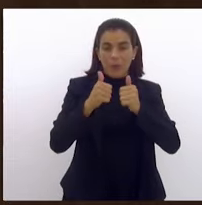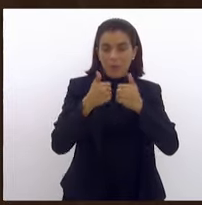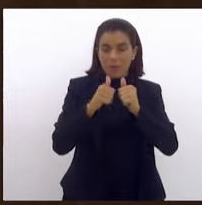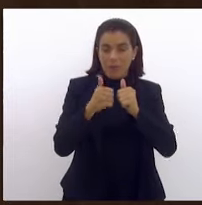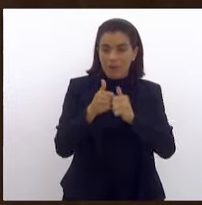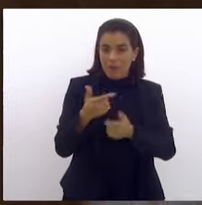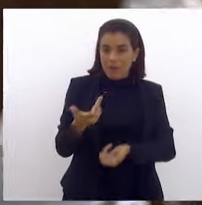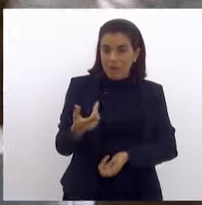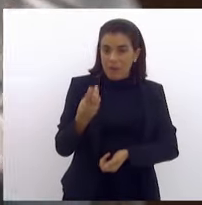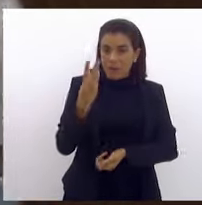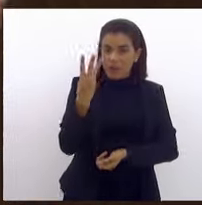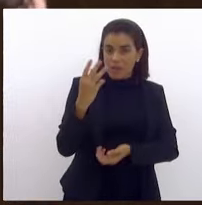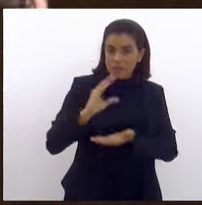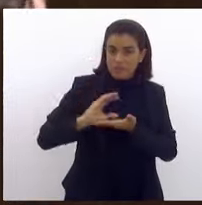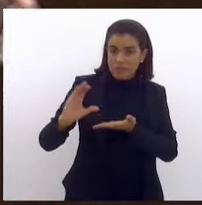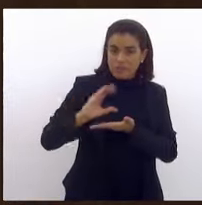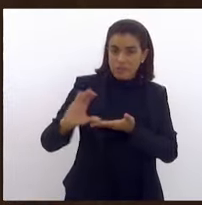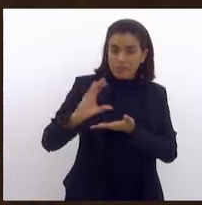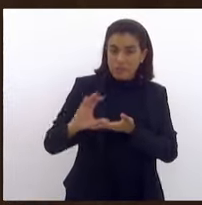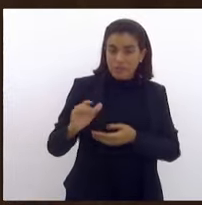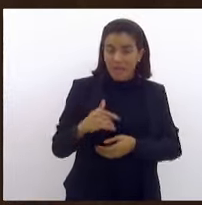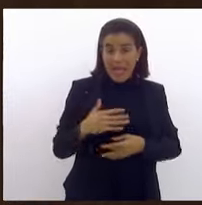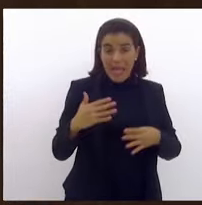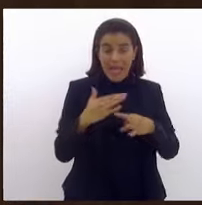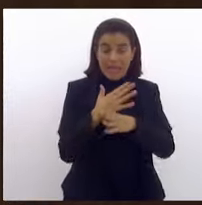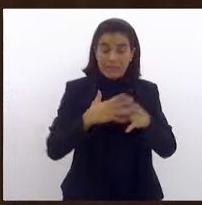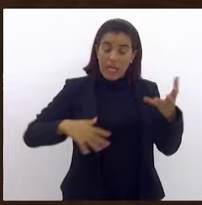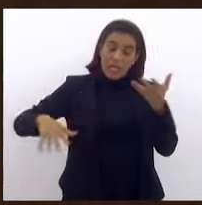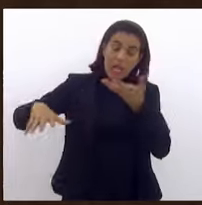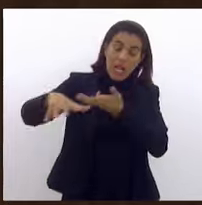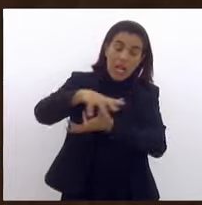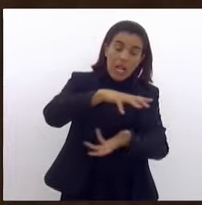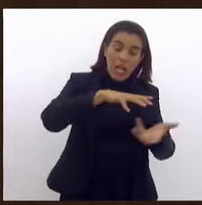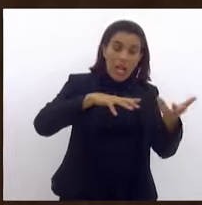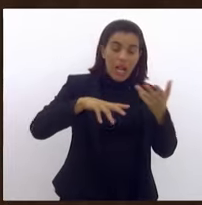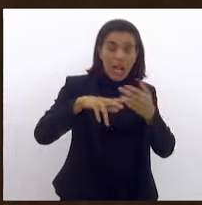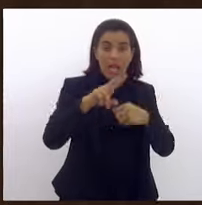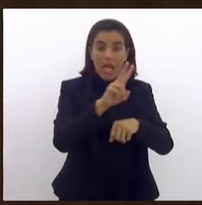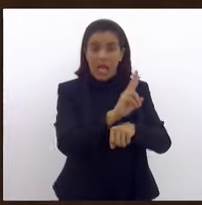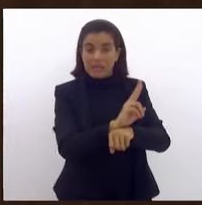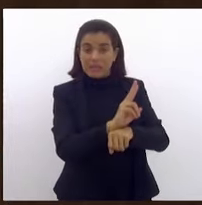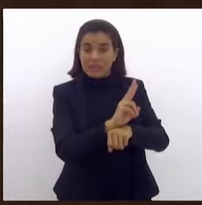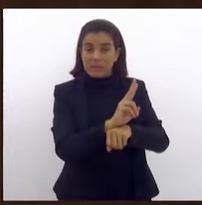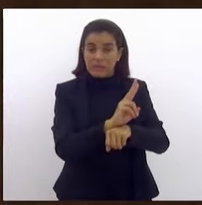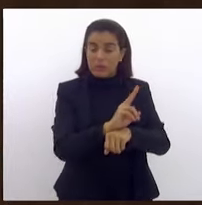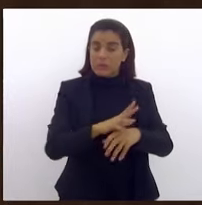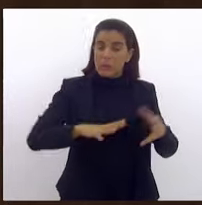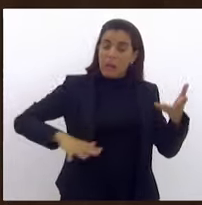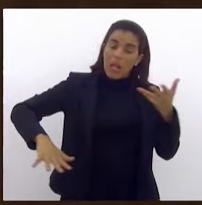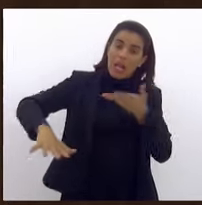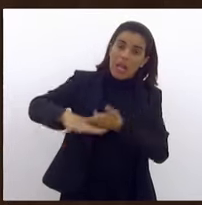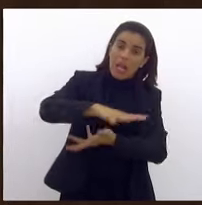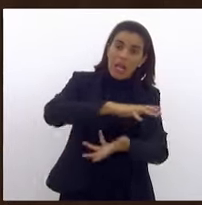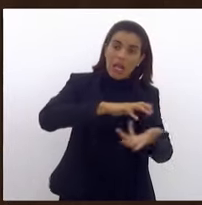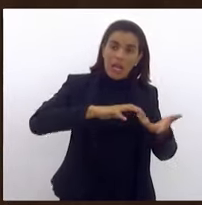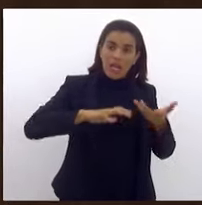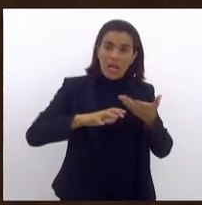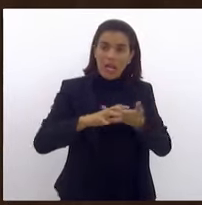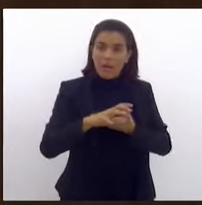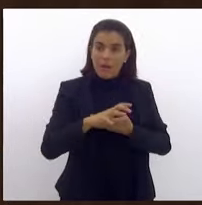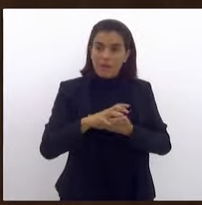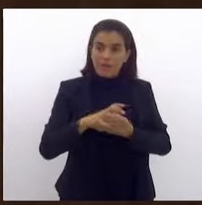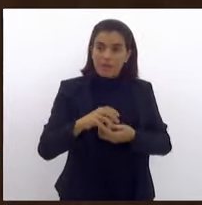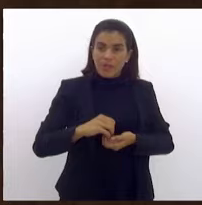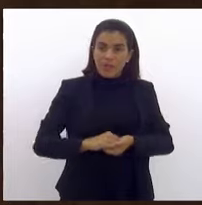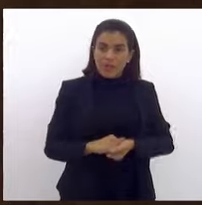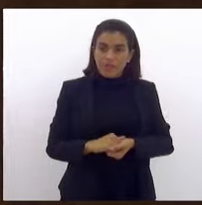obra. A cidade está um caos, a segurança está um caos. E o prefeito,